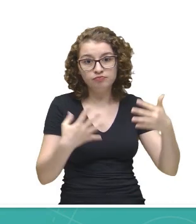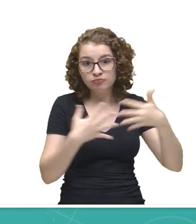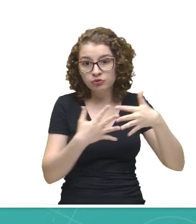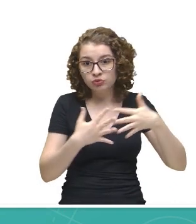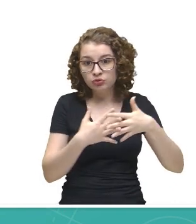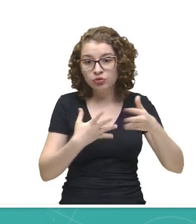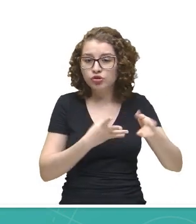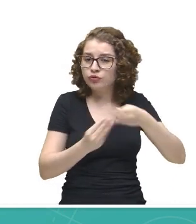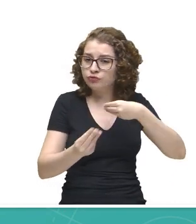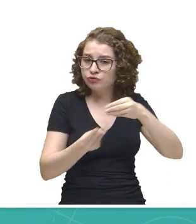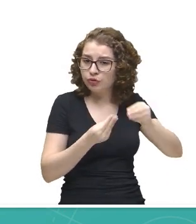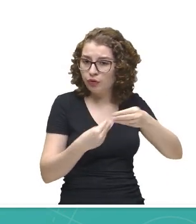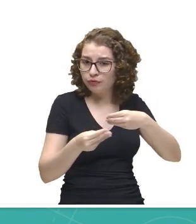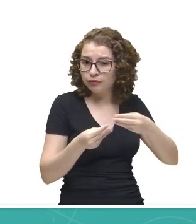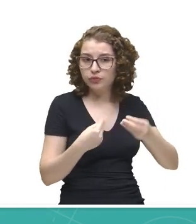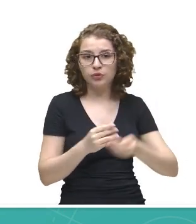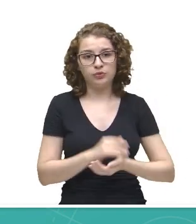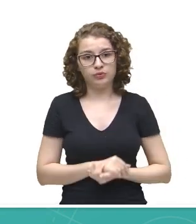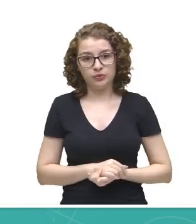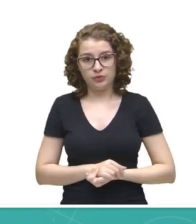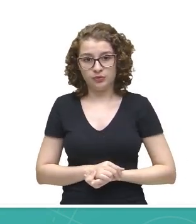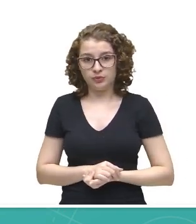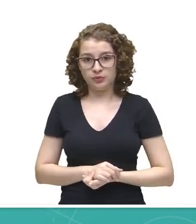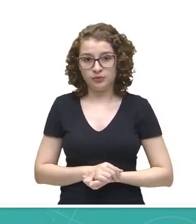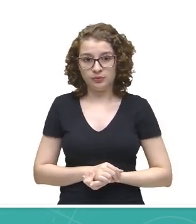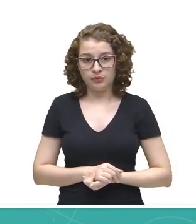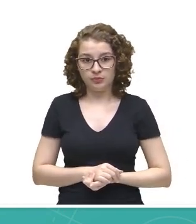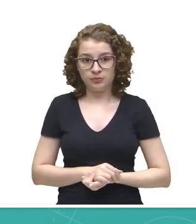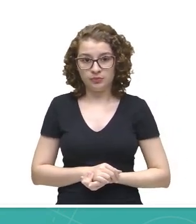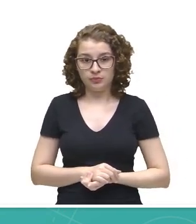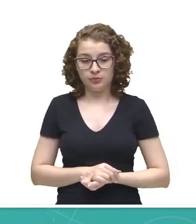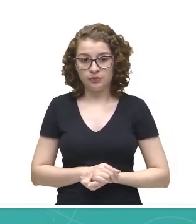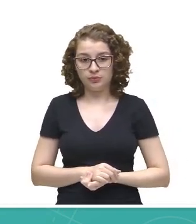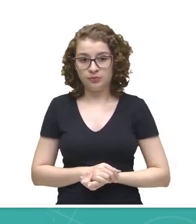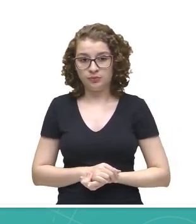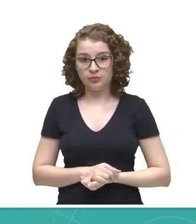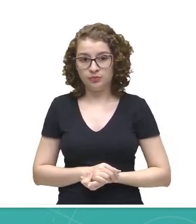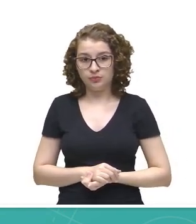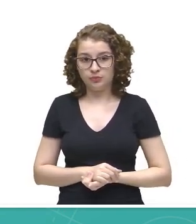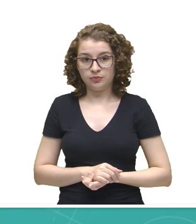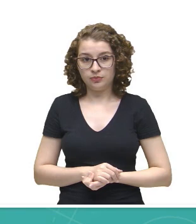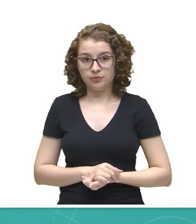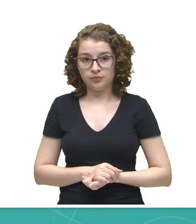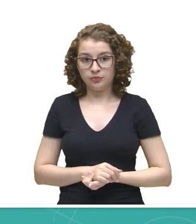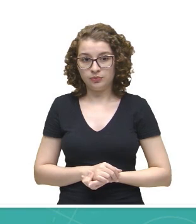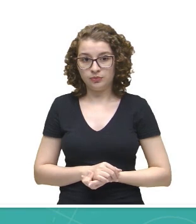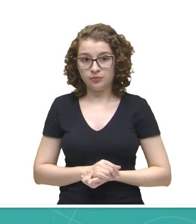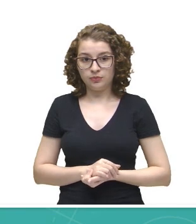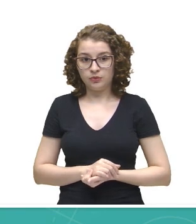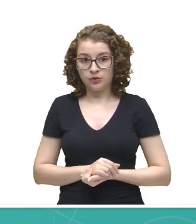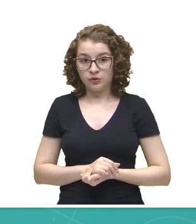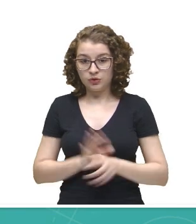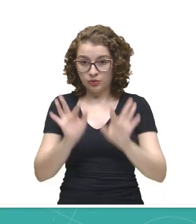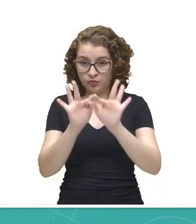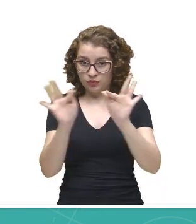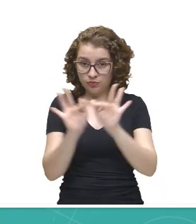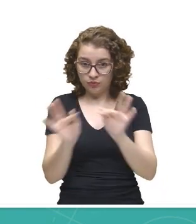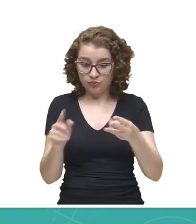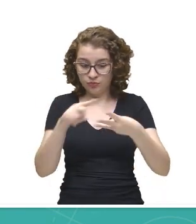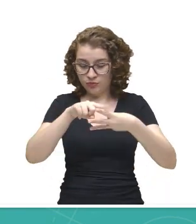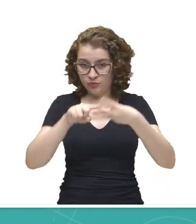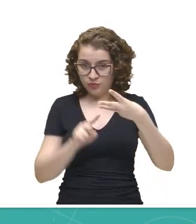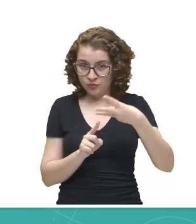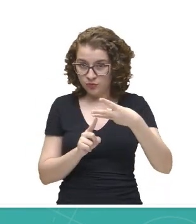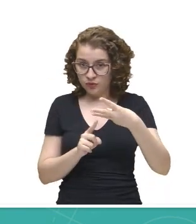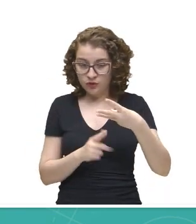aí no nosso gabarito que vai preencher cada coluna. Então, a gente observa aí que são 3 afirmações, onde a gente vai identificar qual